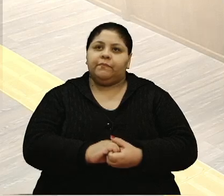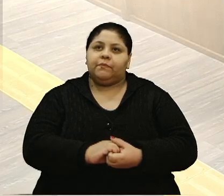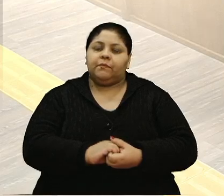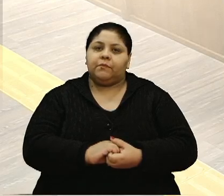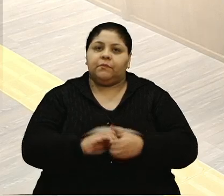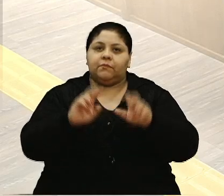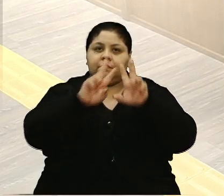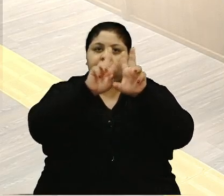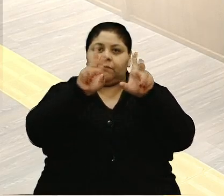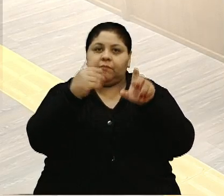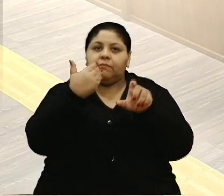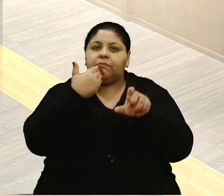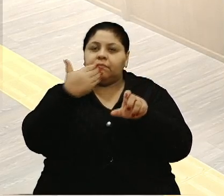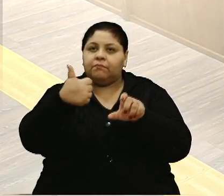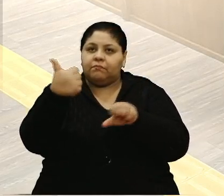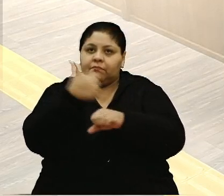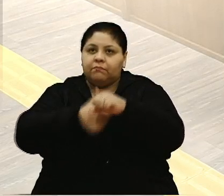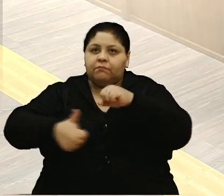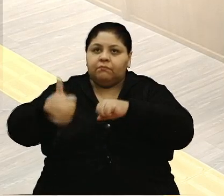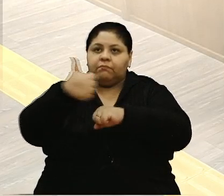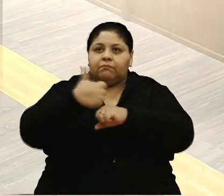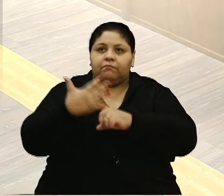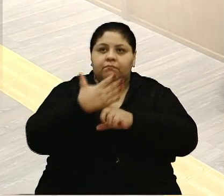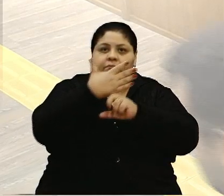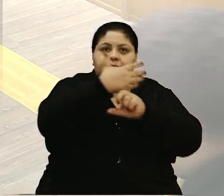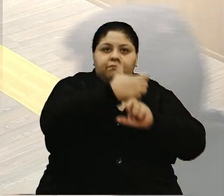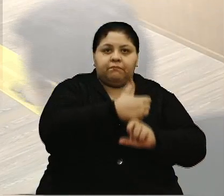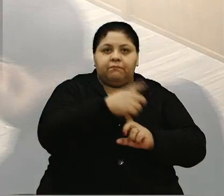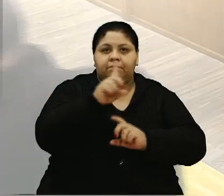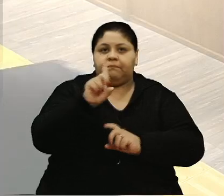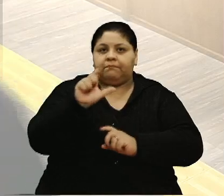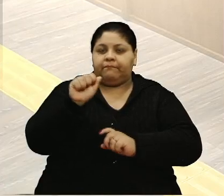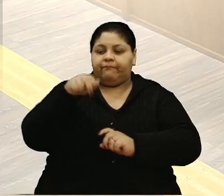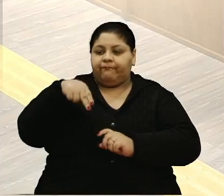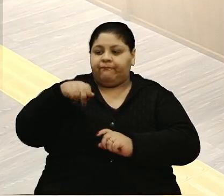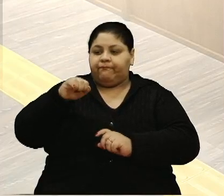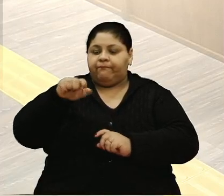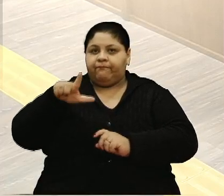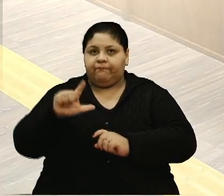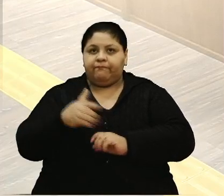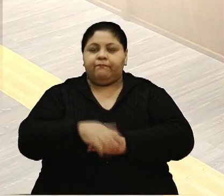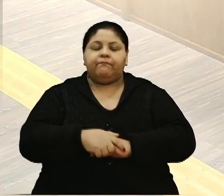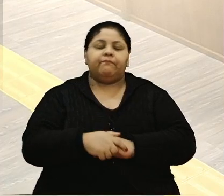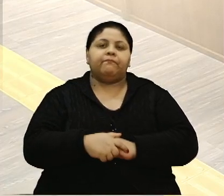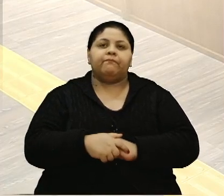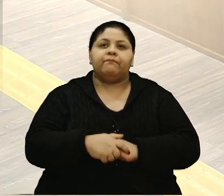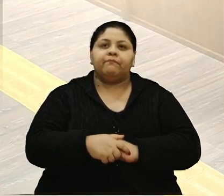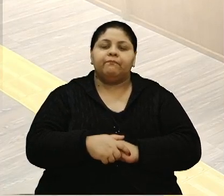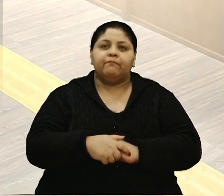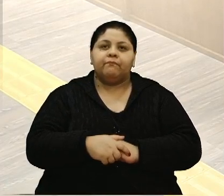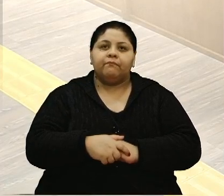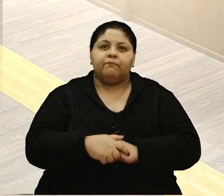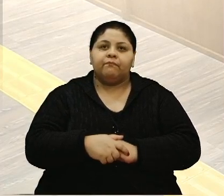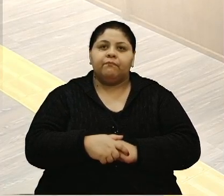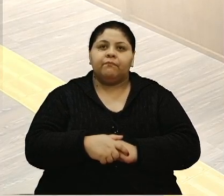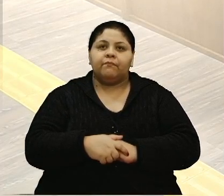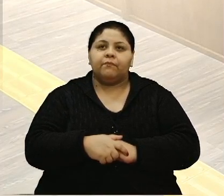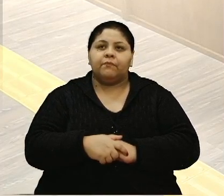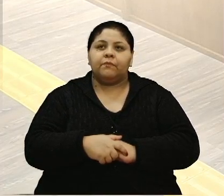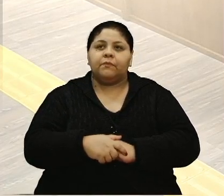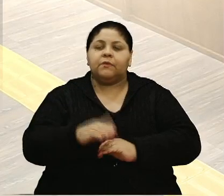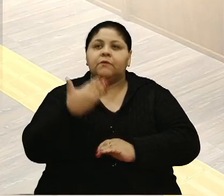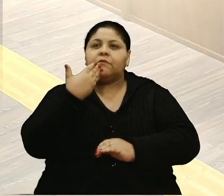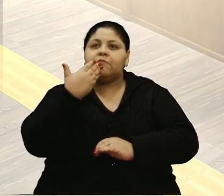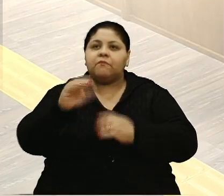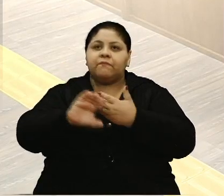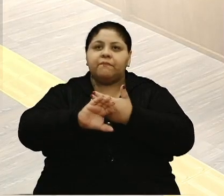Assunto: convocação do primeiro suplente do Partido Republicano, senhor Daniel Souza dos Santos. Prezado senhor, considerando o pedido de licença